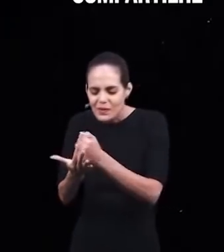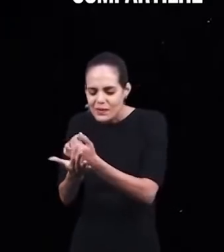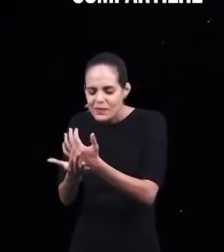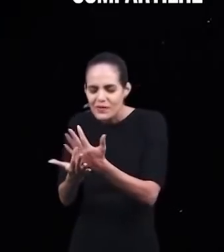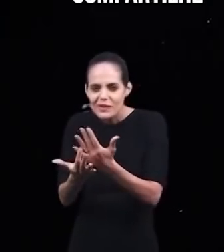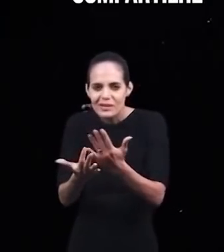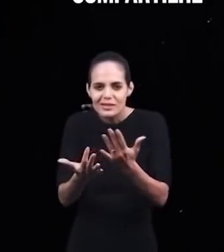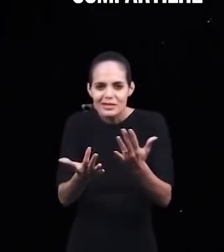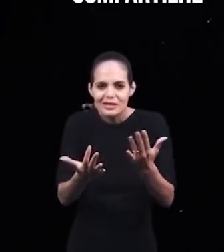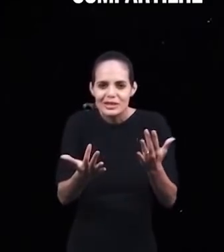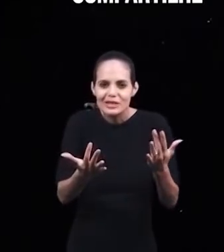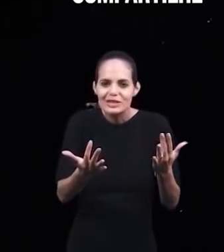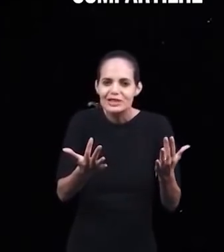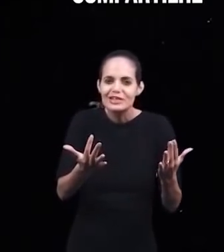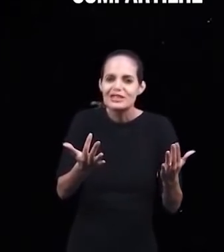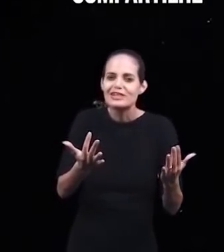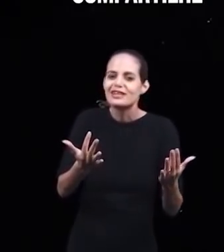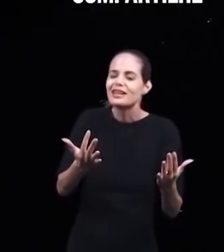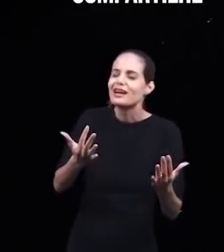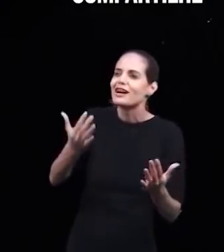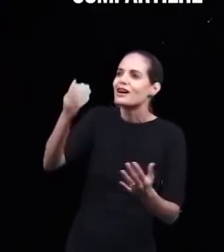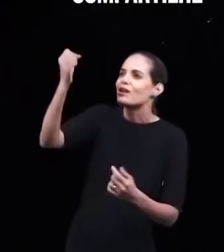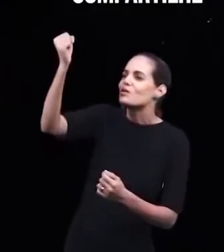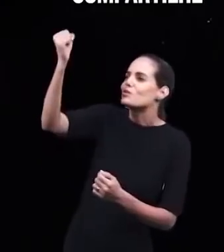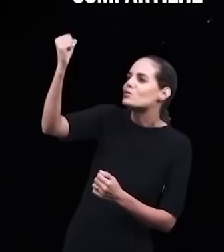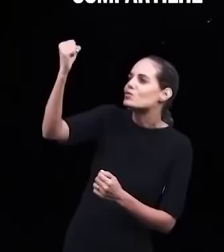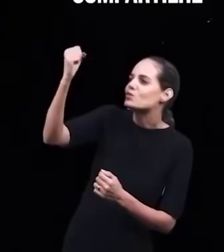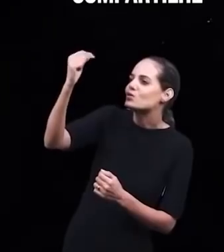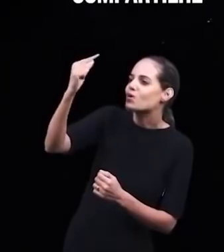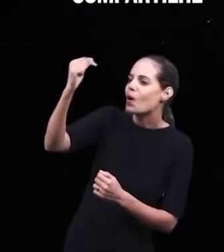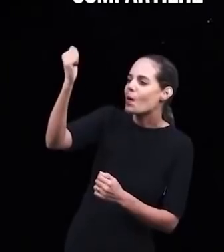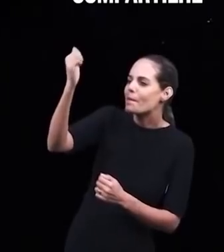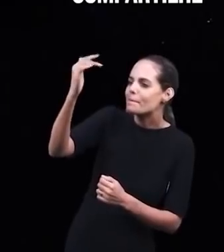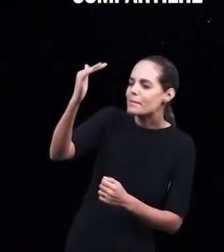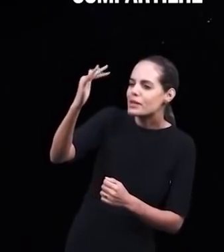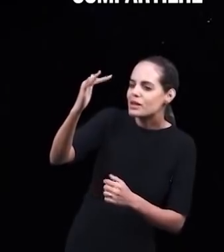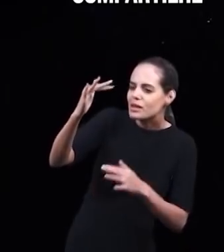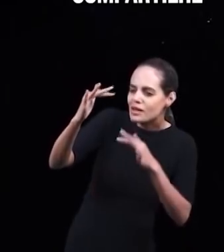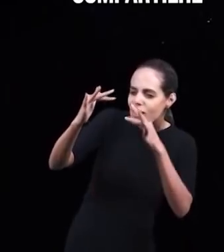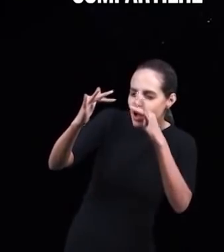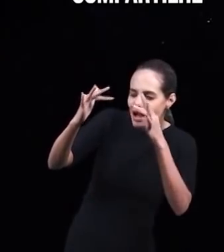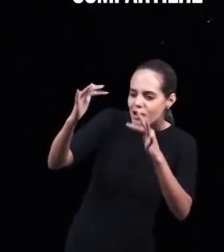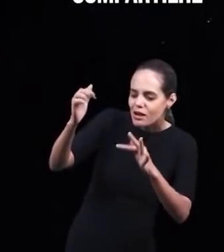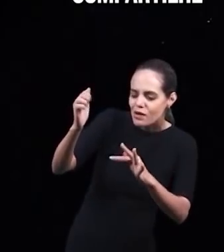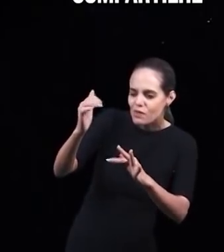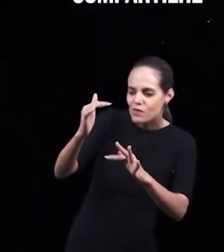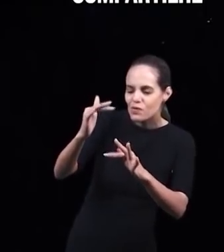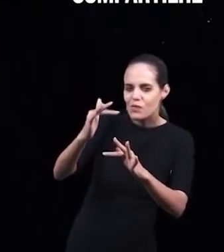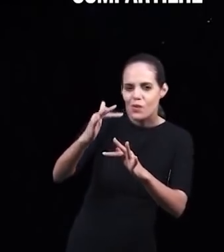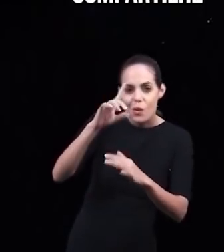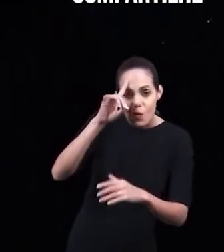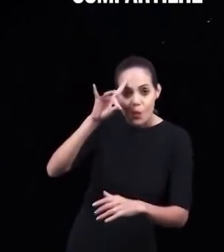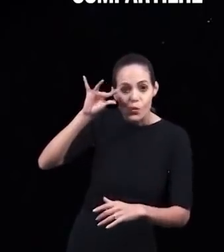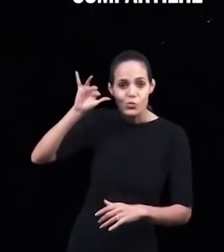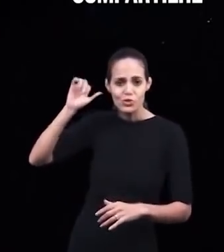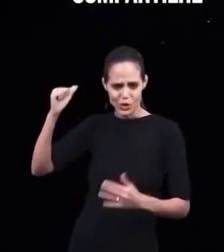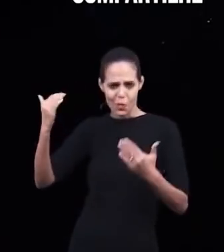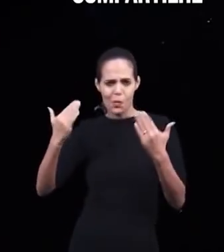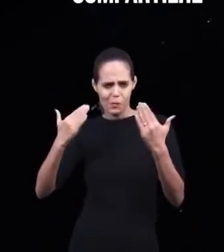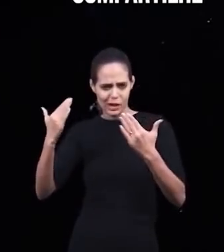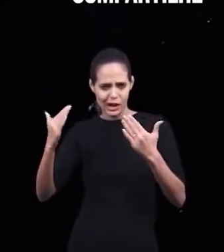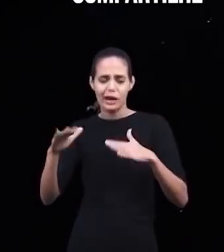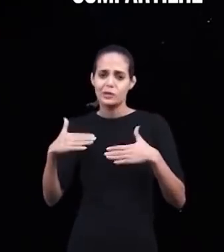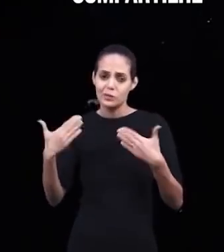desponta para a luz do sol, assim brilhou um dia